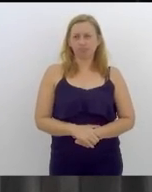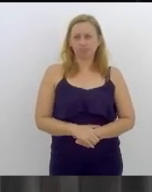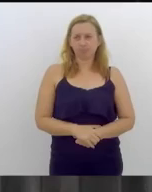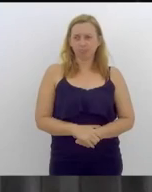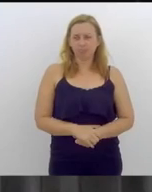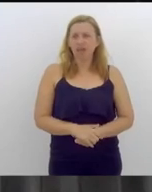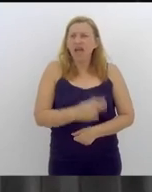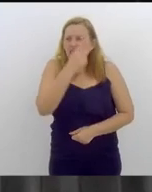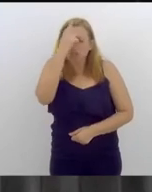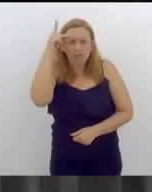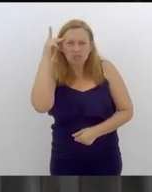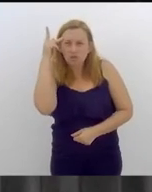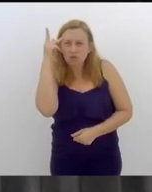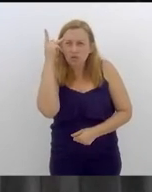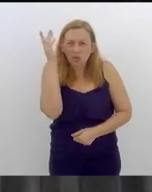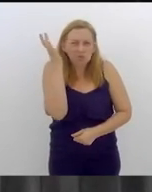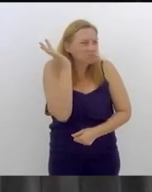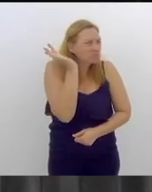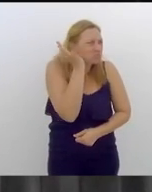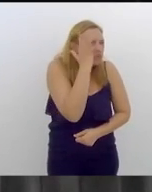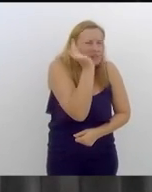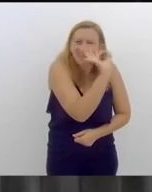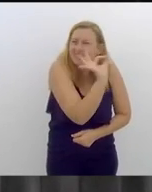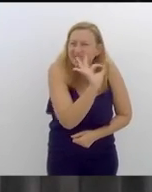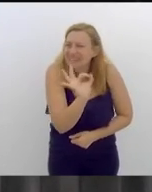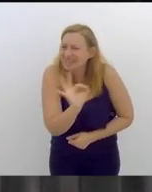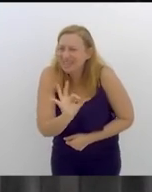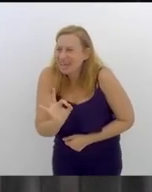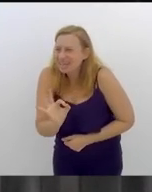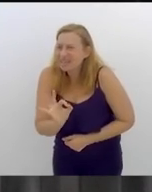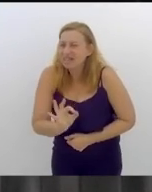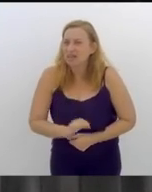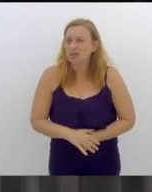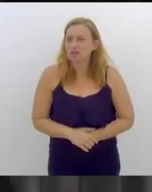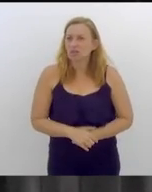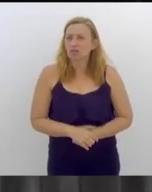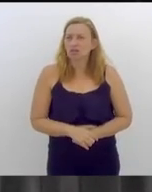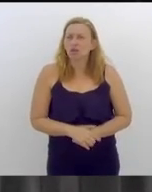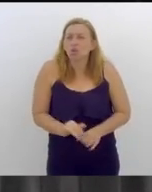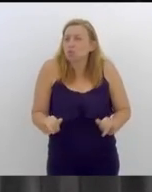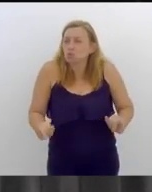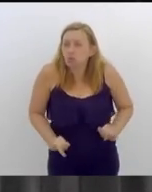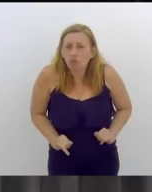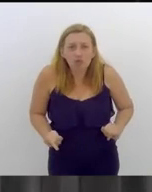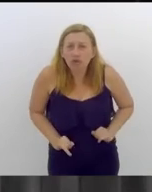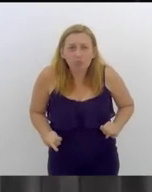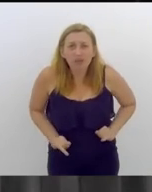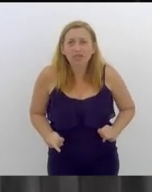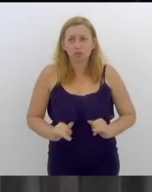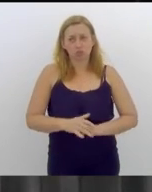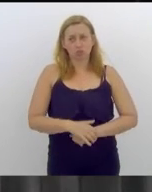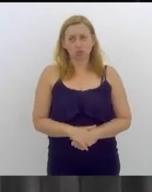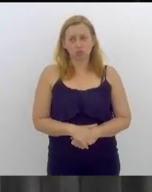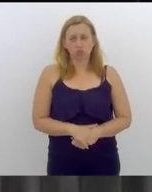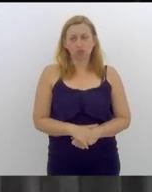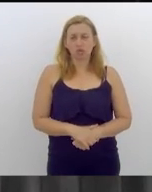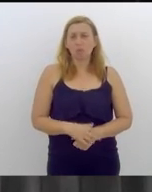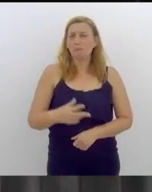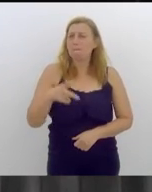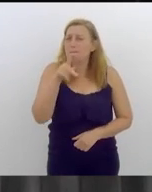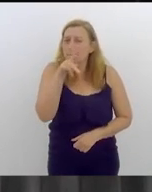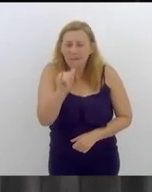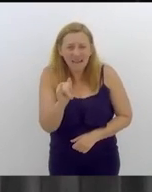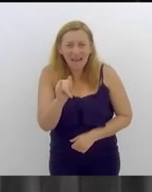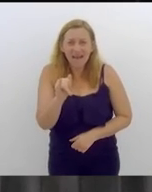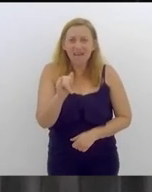as pessoas não têm noção do sofrimento de um pai